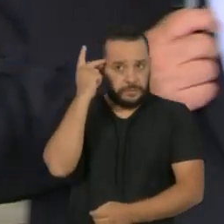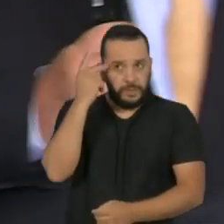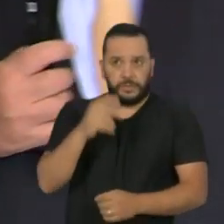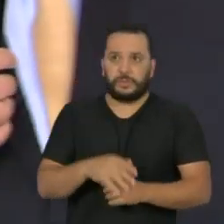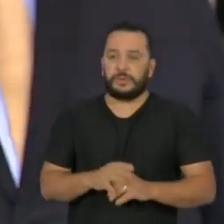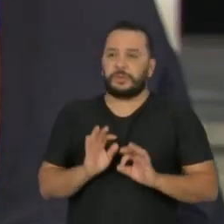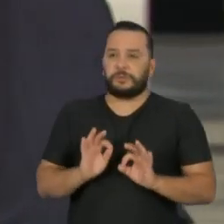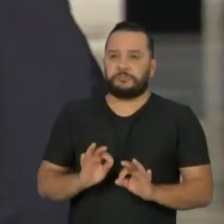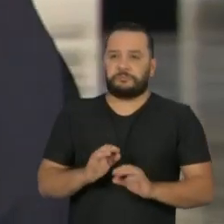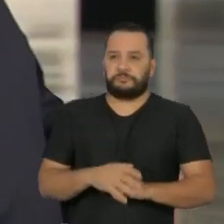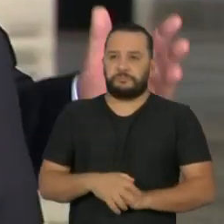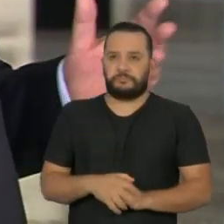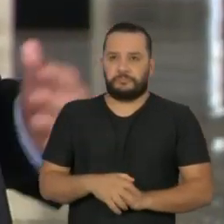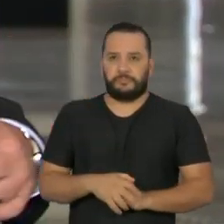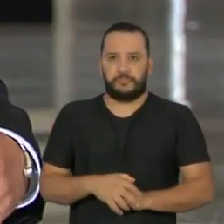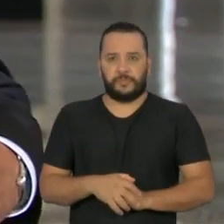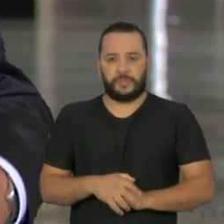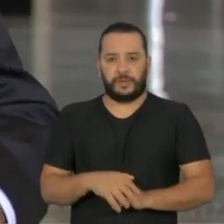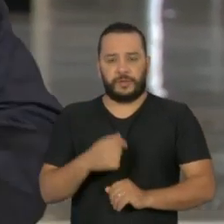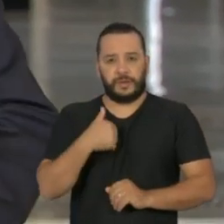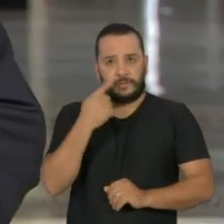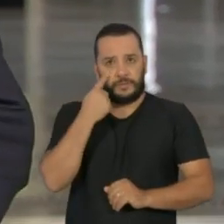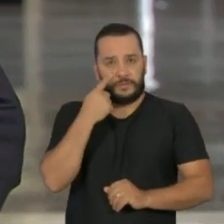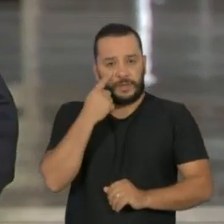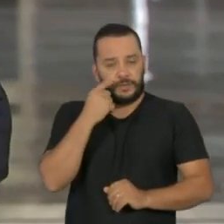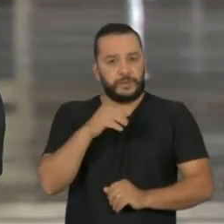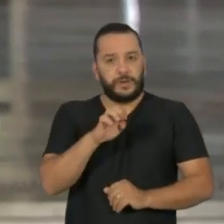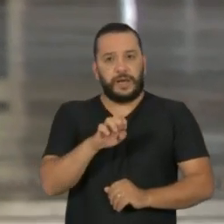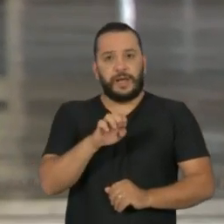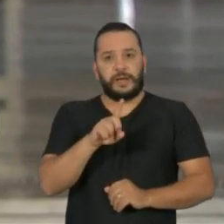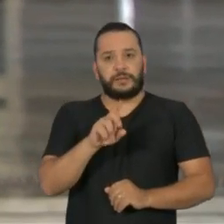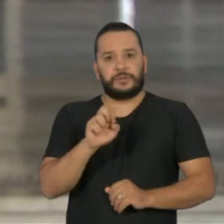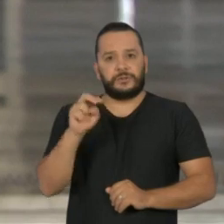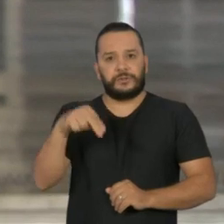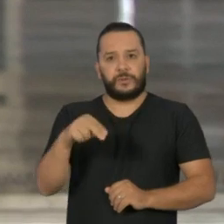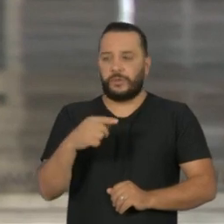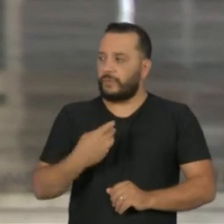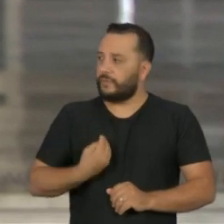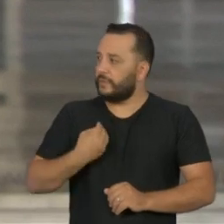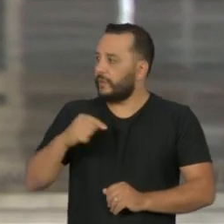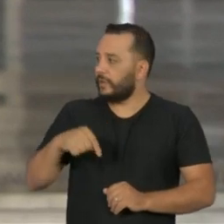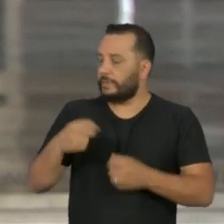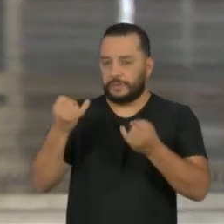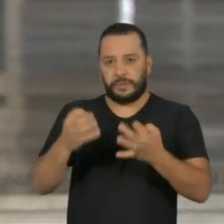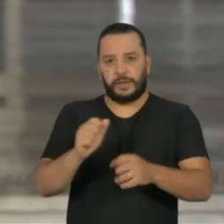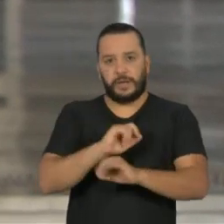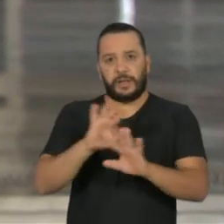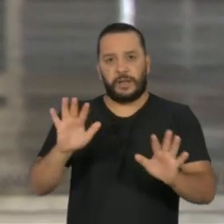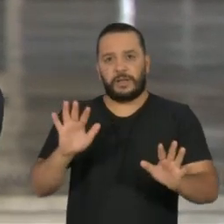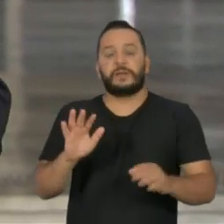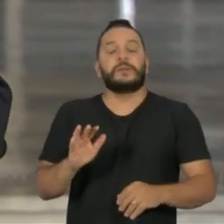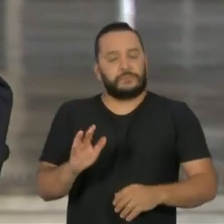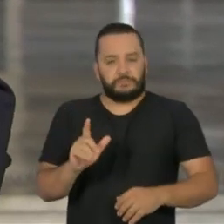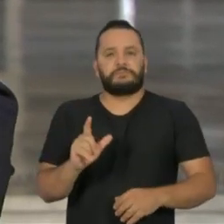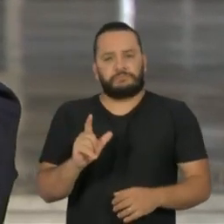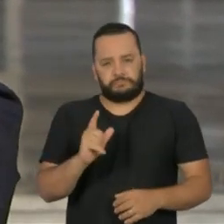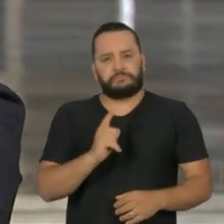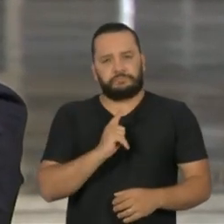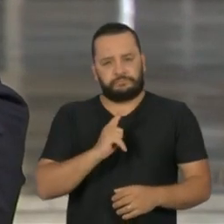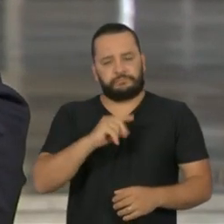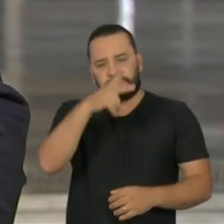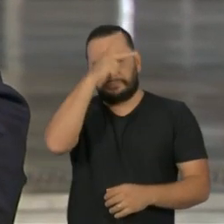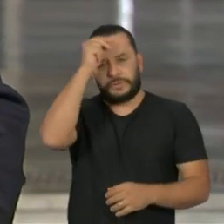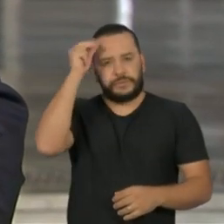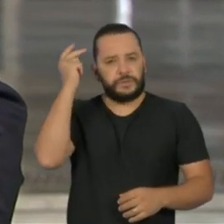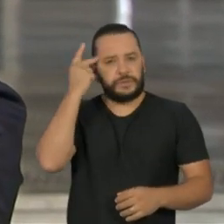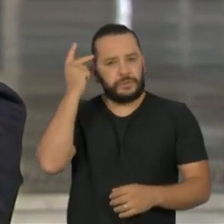Até estava vendo se o doutor Edson estava por aqui para ele esclarecer melhor. Mas a campanha é realizada pela Prefeitura de